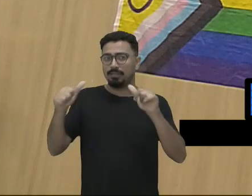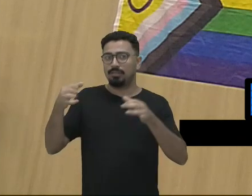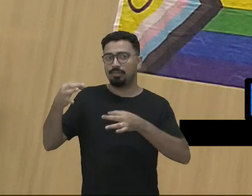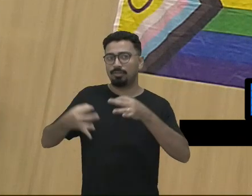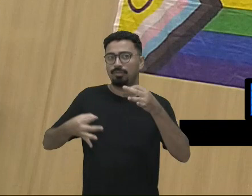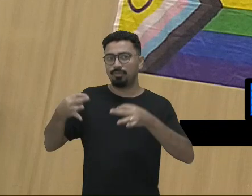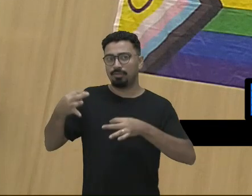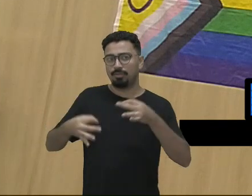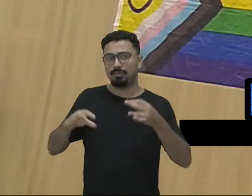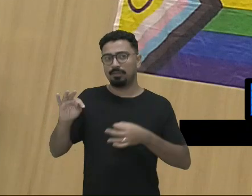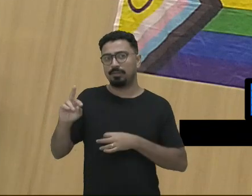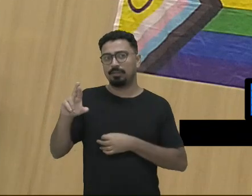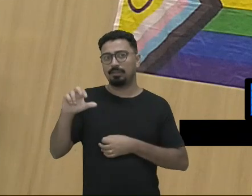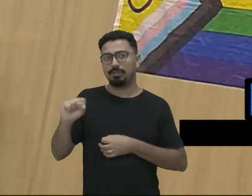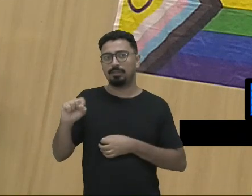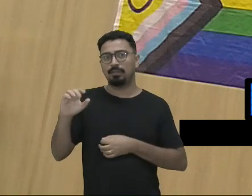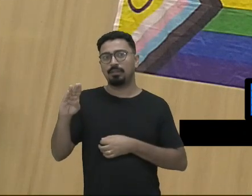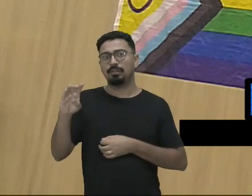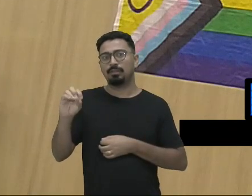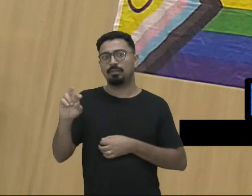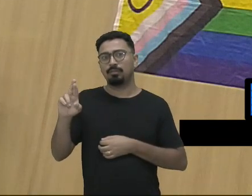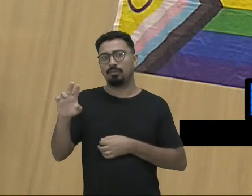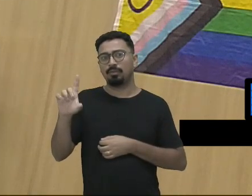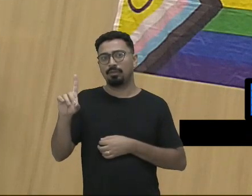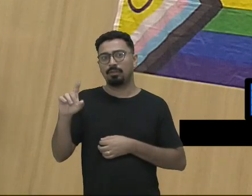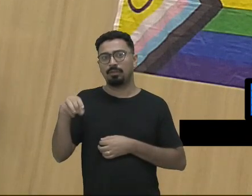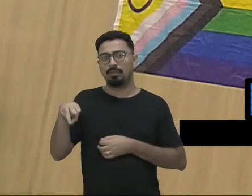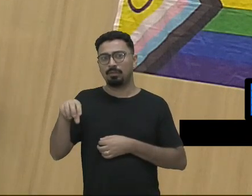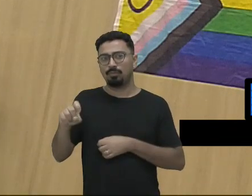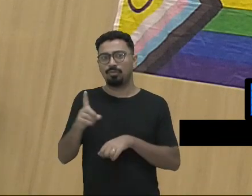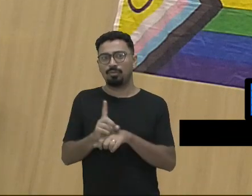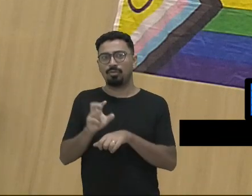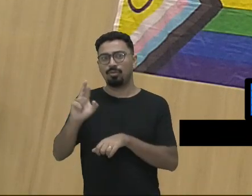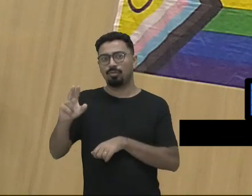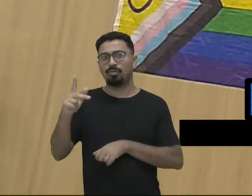Fundação Transbordamos, Dr. Pedro.